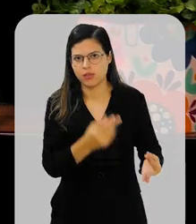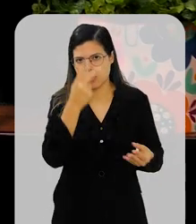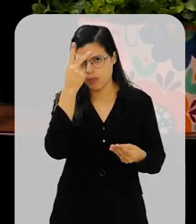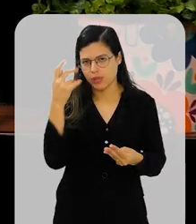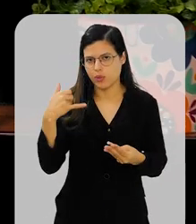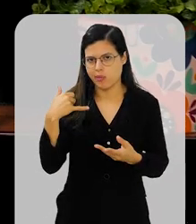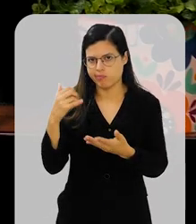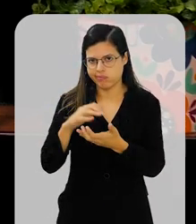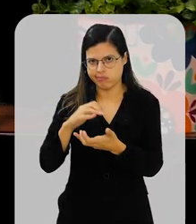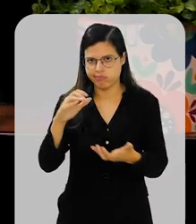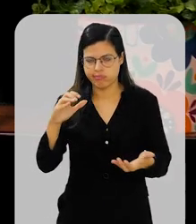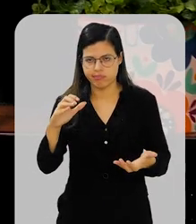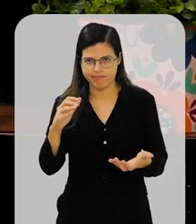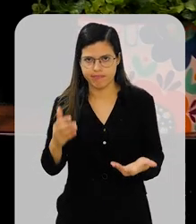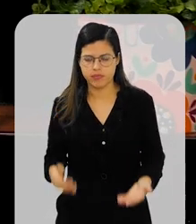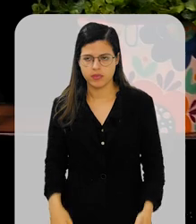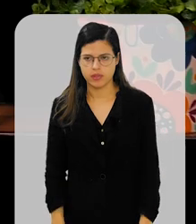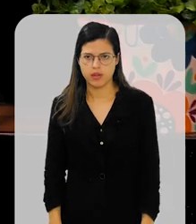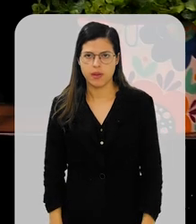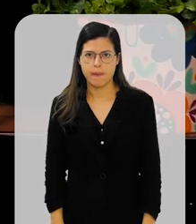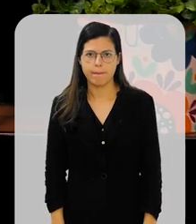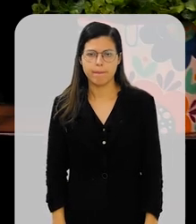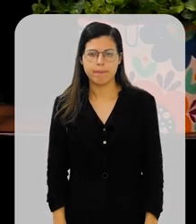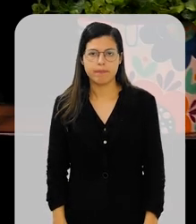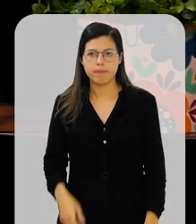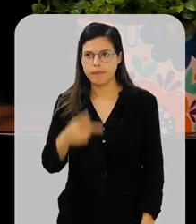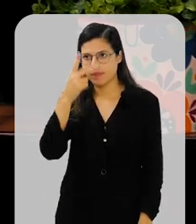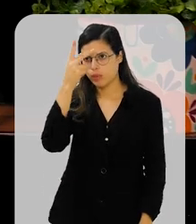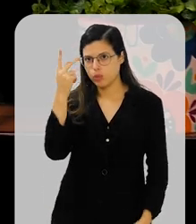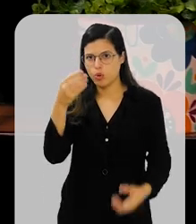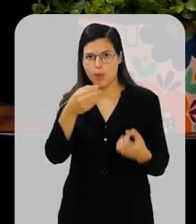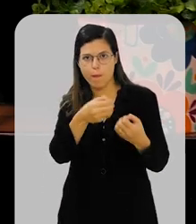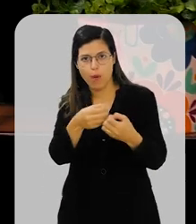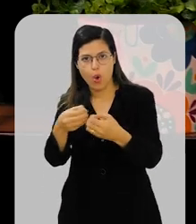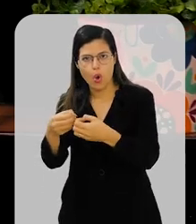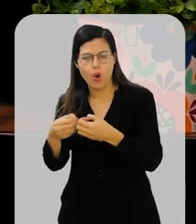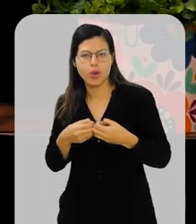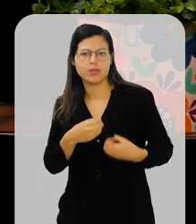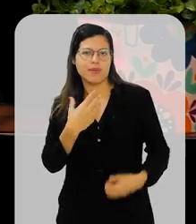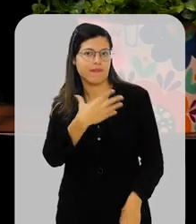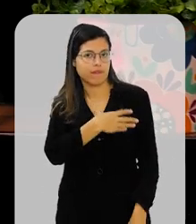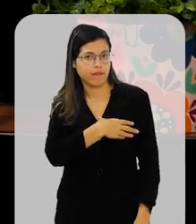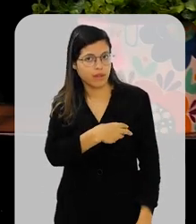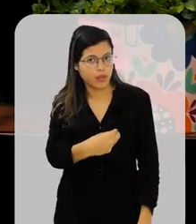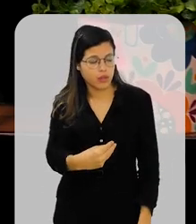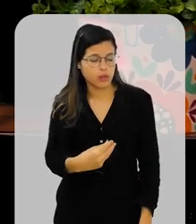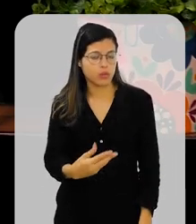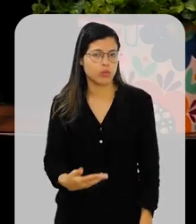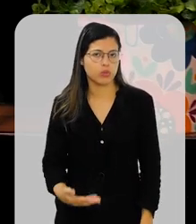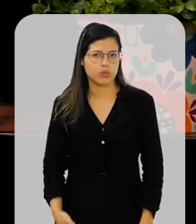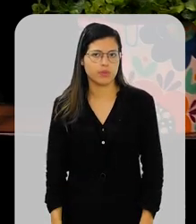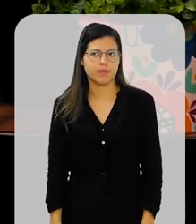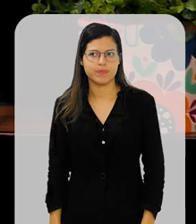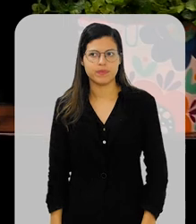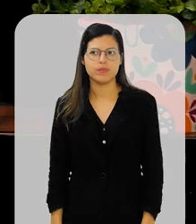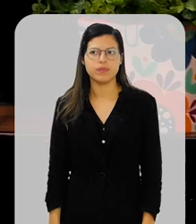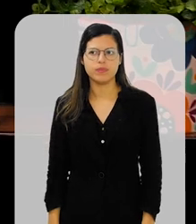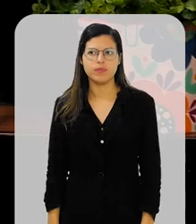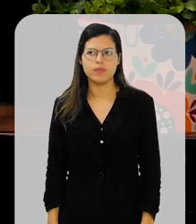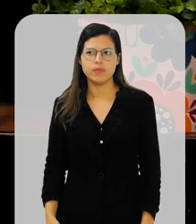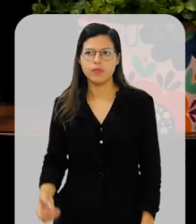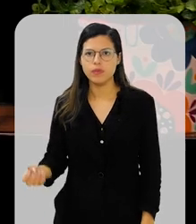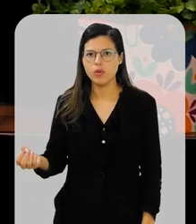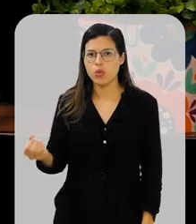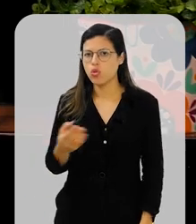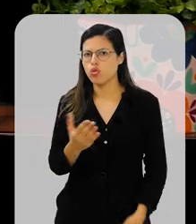pessoa idosa, né? As pessoas próximas a eles, os filhos, né,